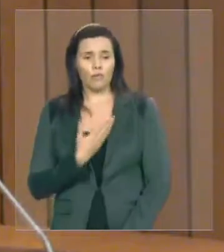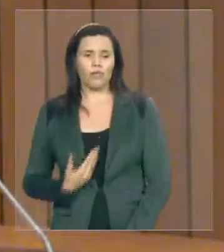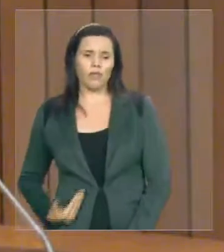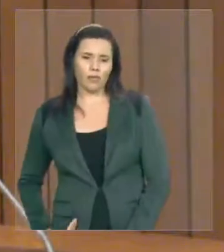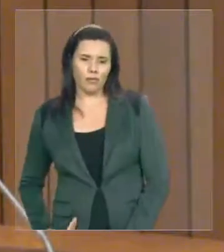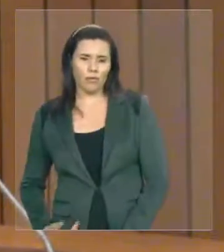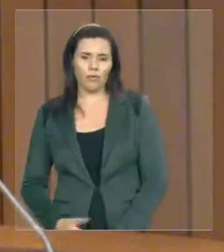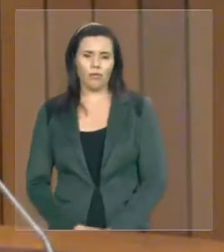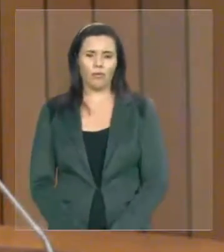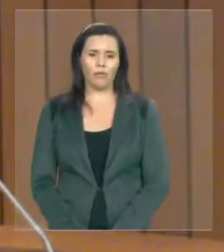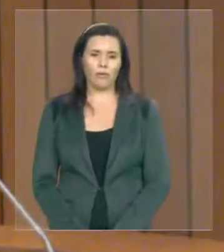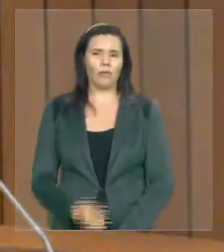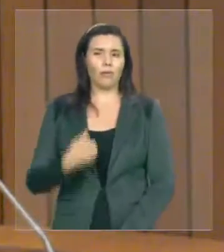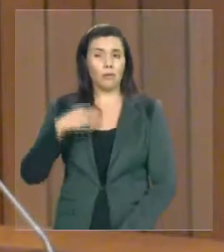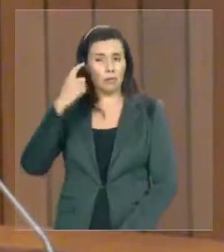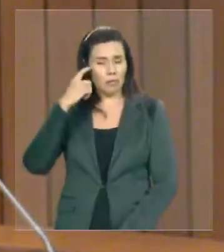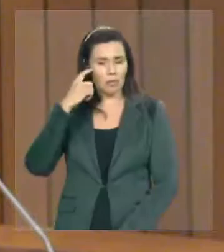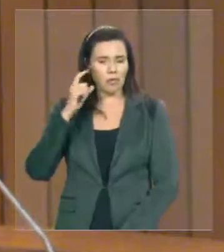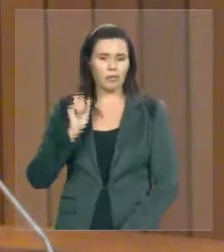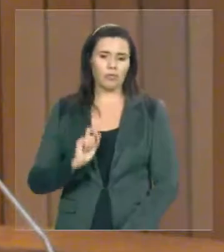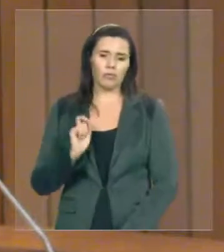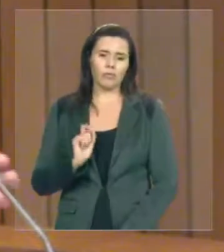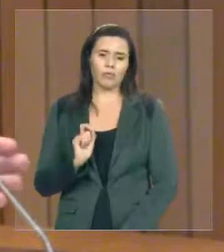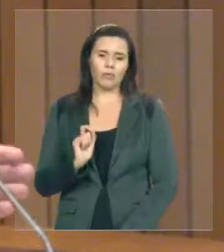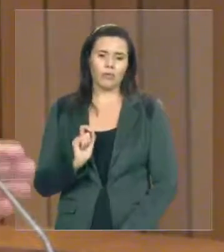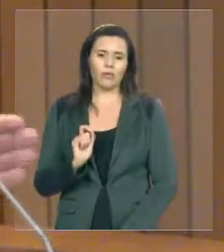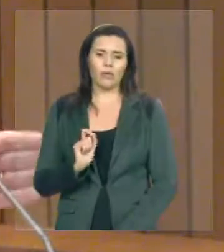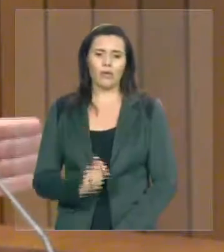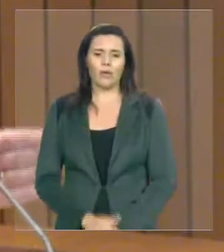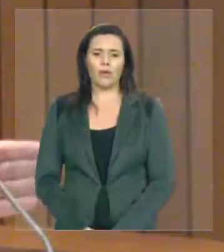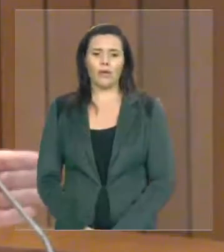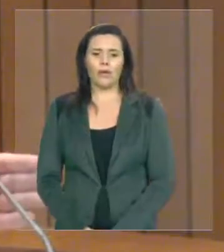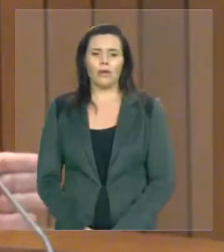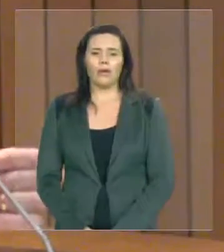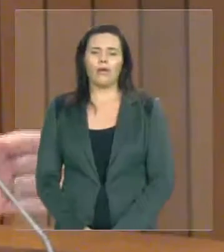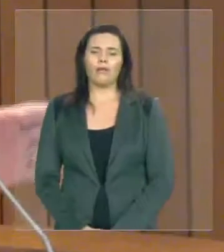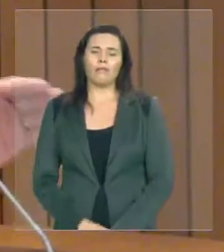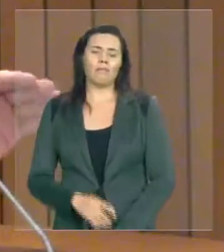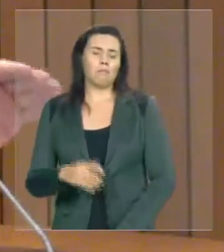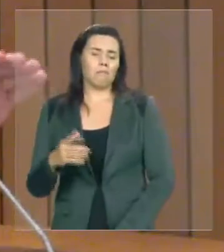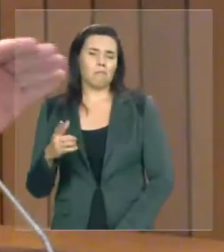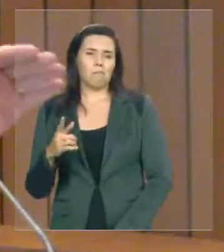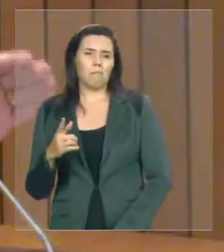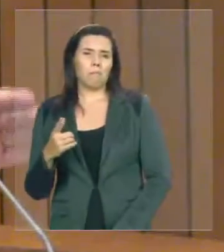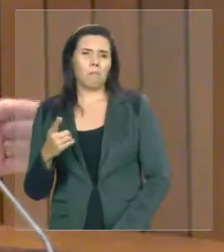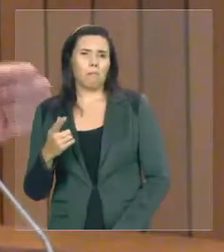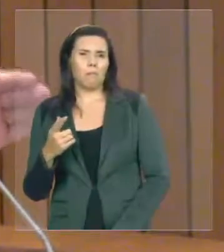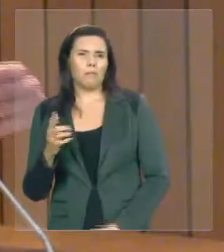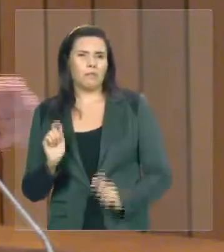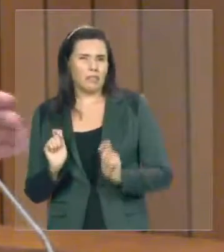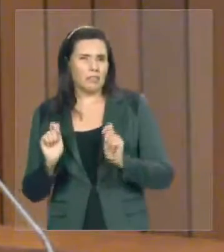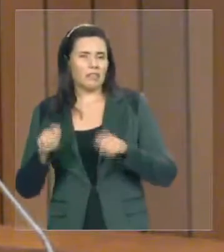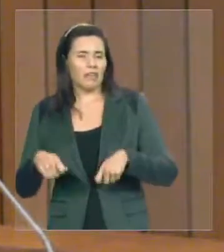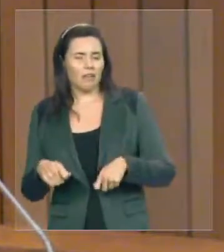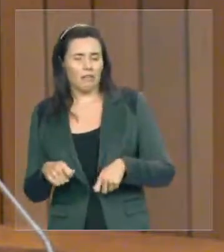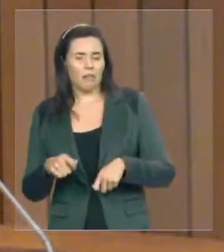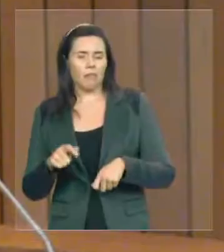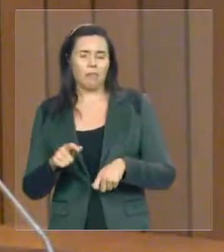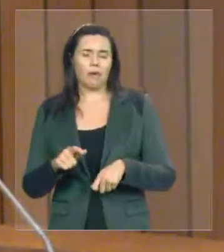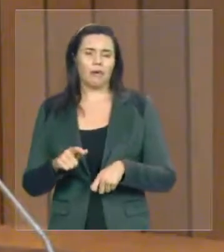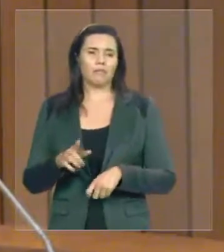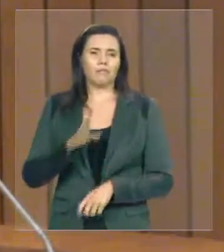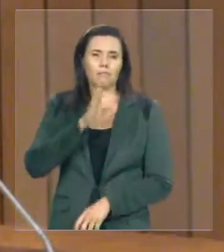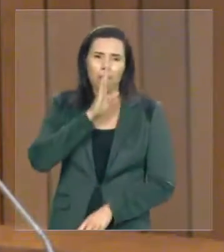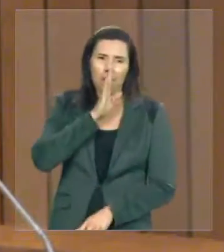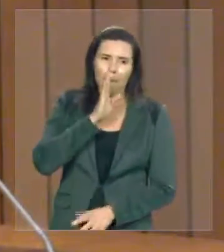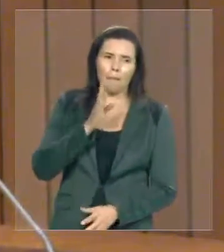nível de exposição menor, ele podia ter surfado de acordo com a onda, como é comum na política brasileira, em particular, foi